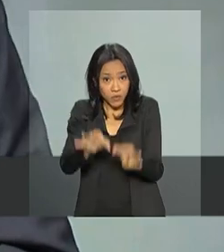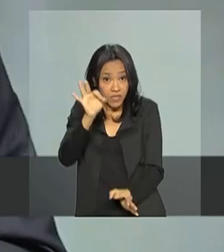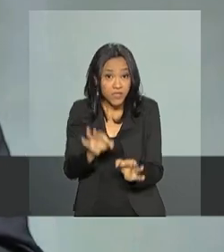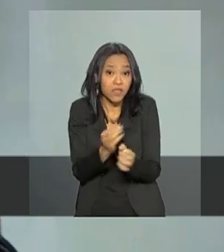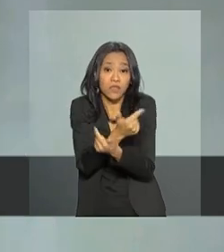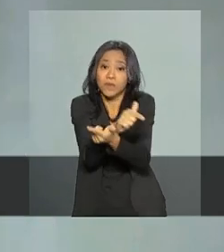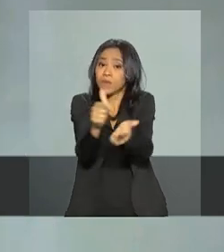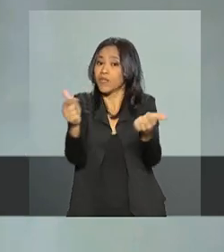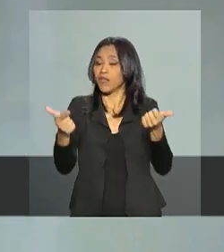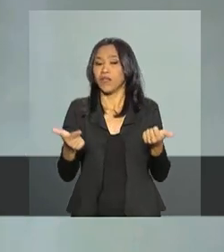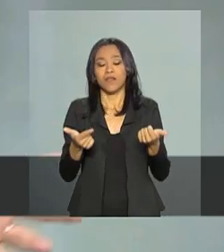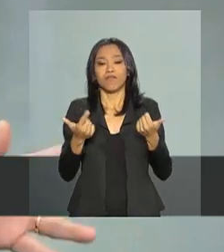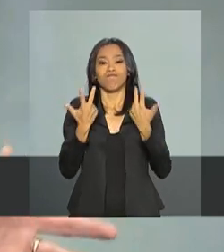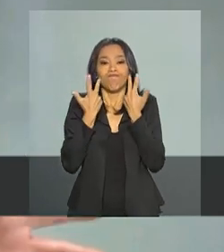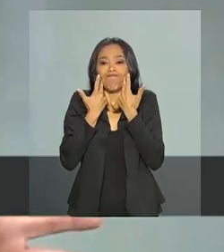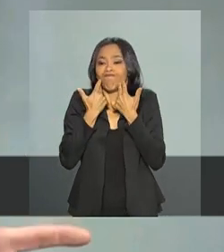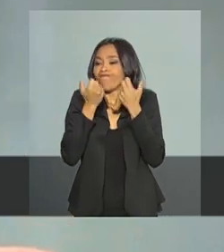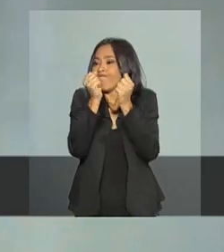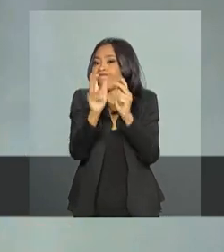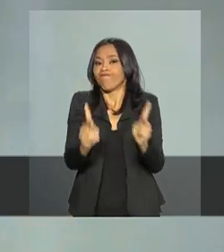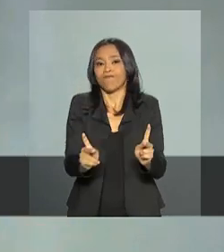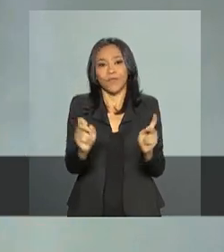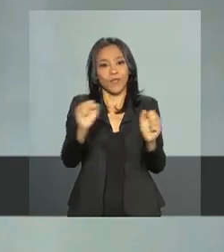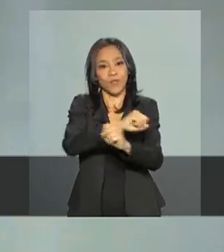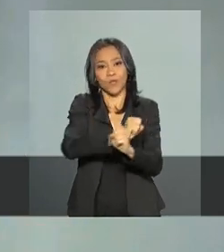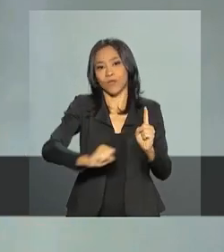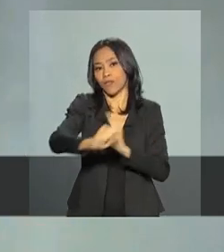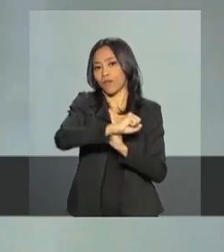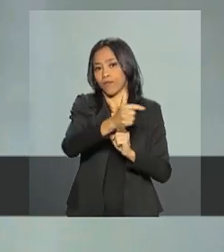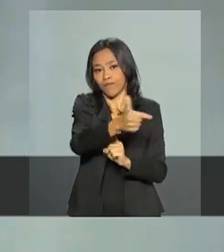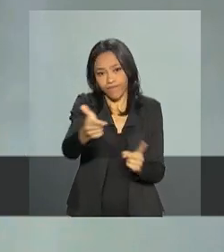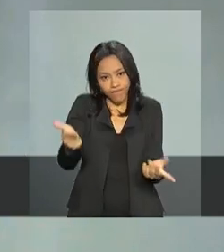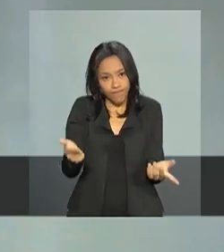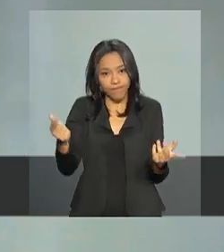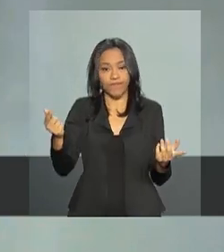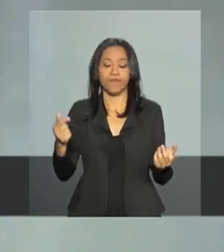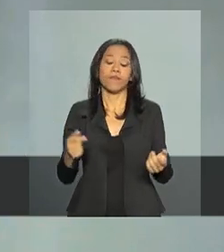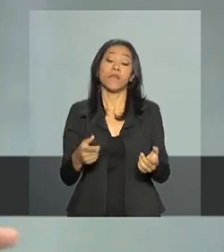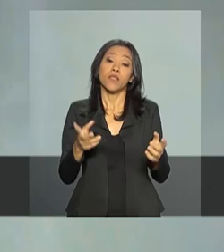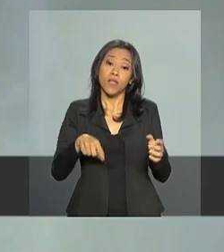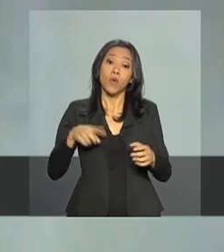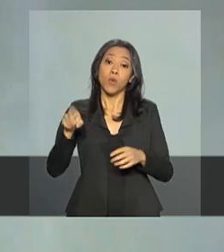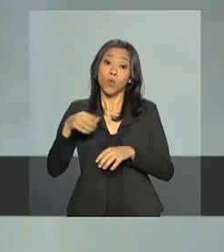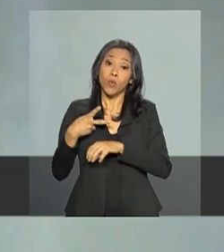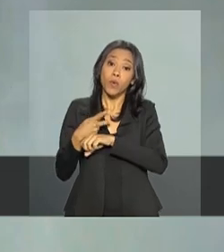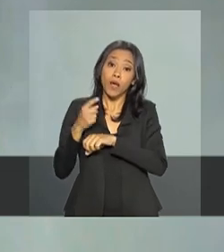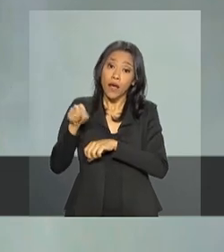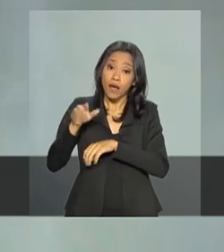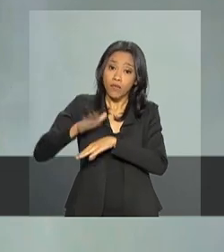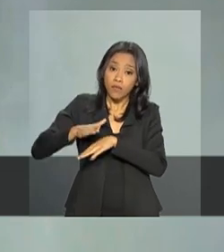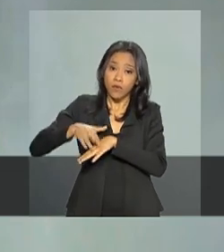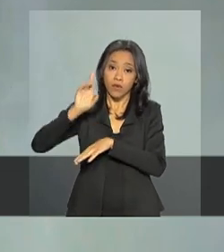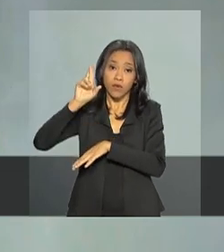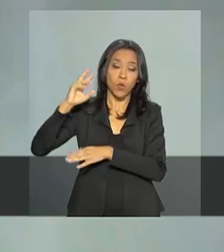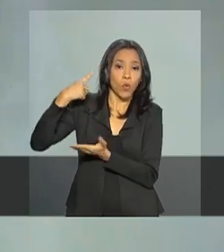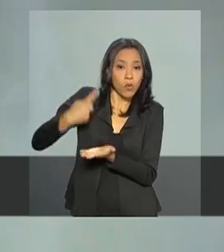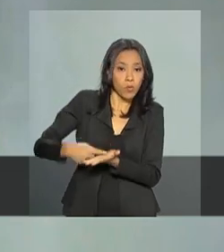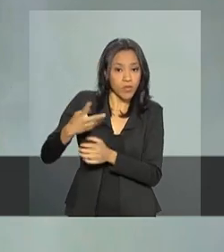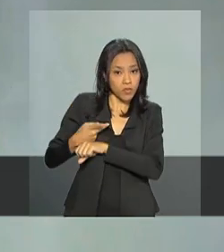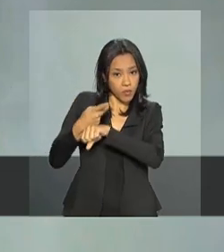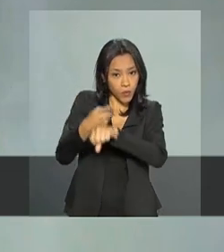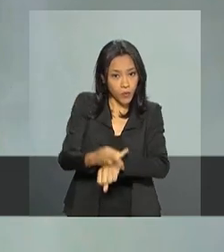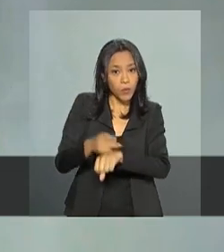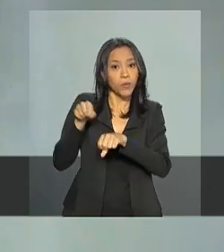faz a defensoria pública é precisamente buscar uma certa harmonia, buscar o fim